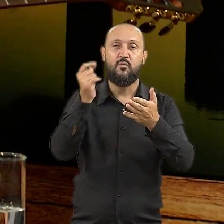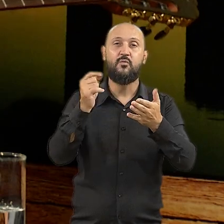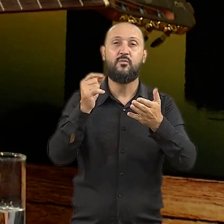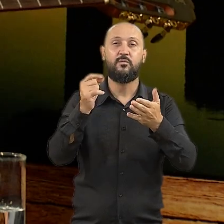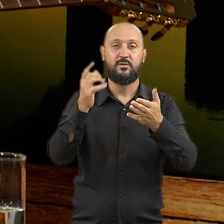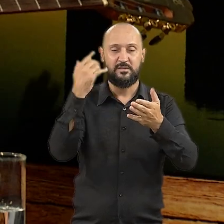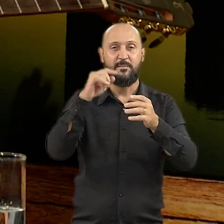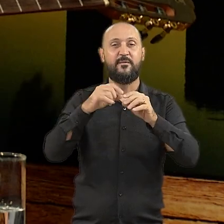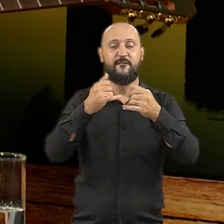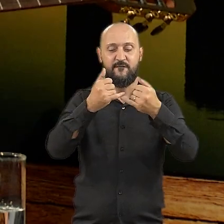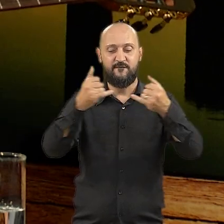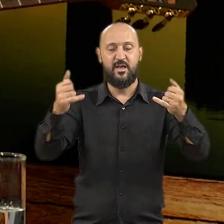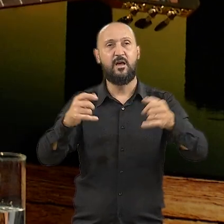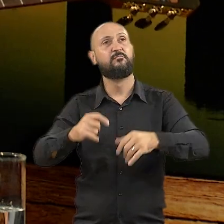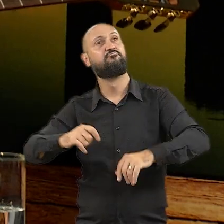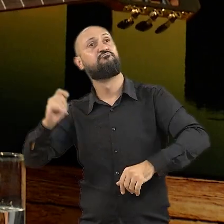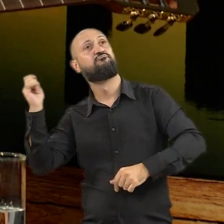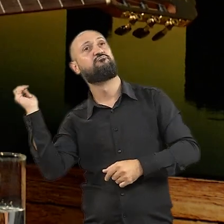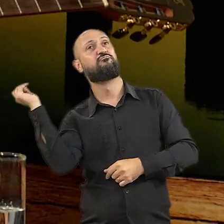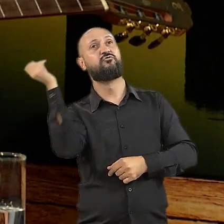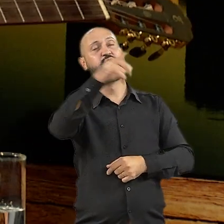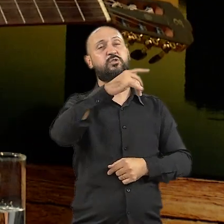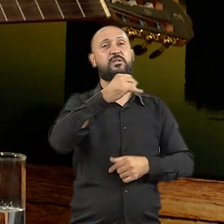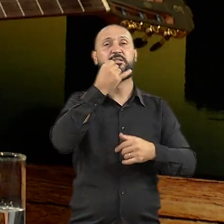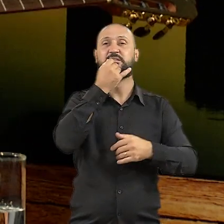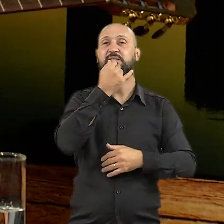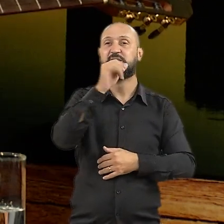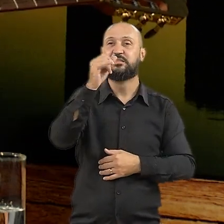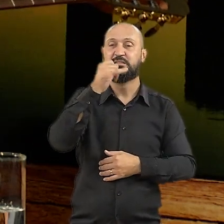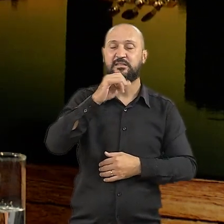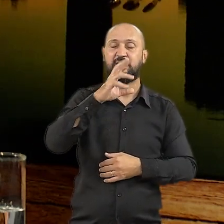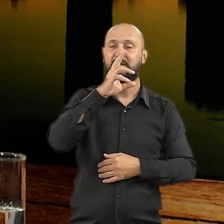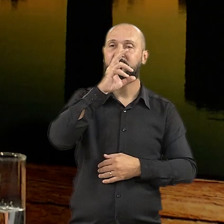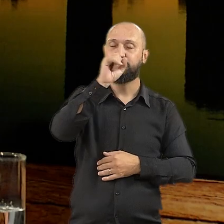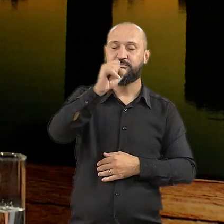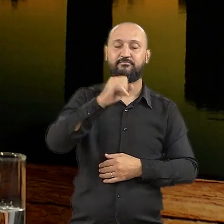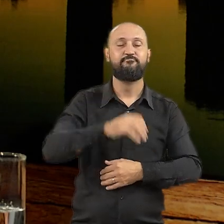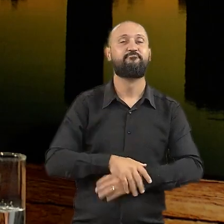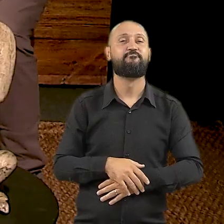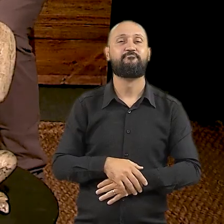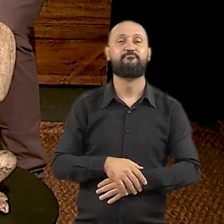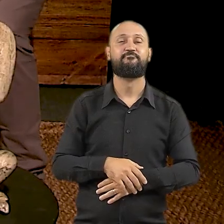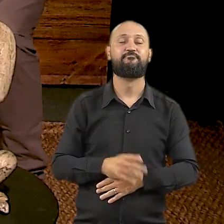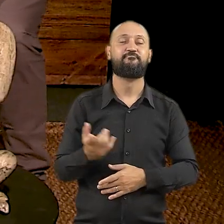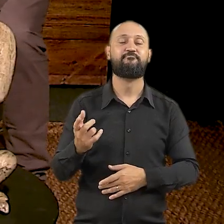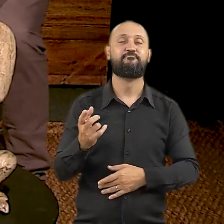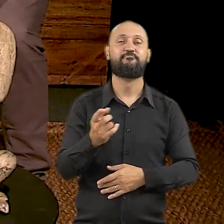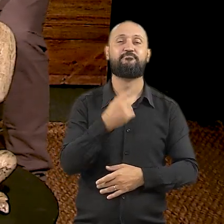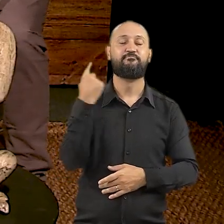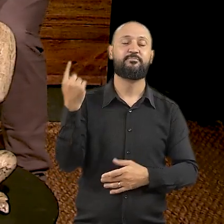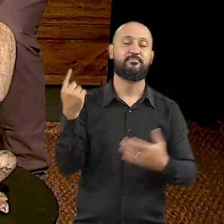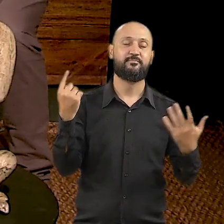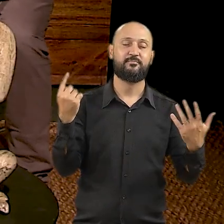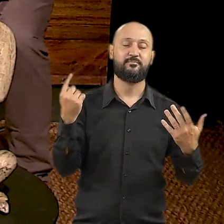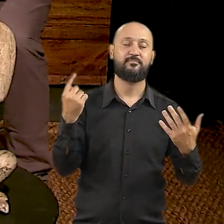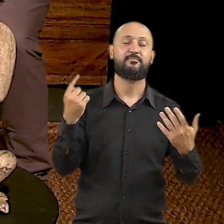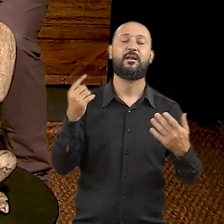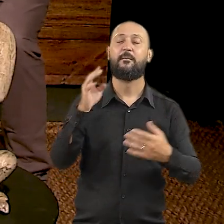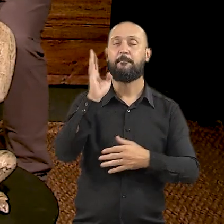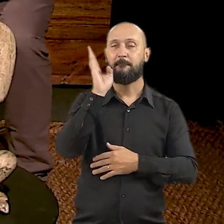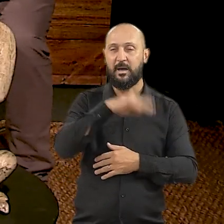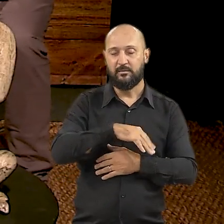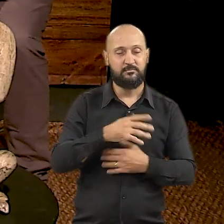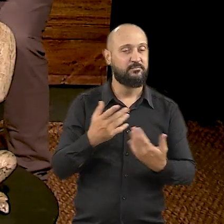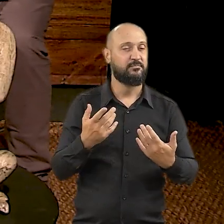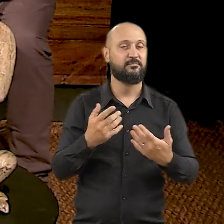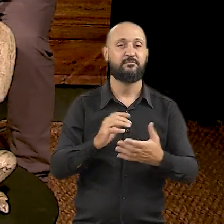vergalhão de ferro na rede elétrica, deu uma queda bruta de energia que maldade, e derrubou. Gente, foi